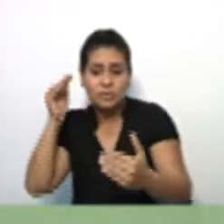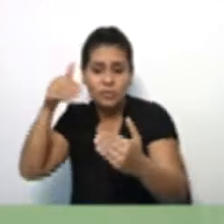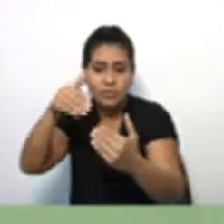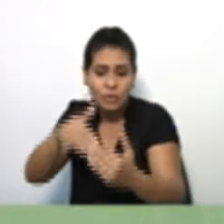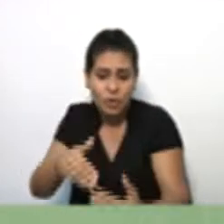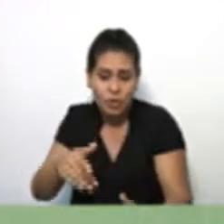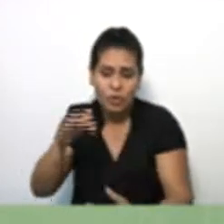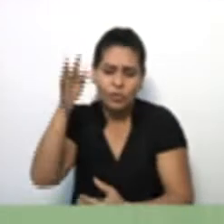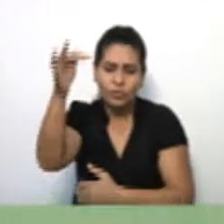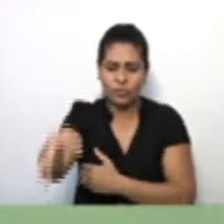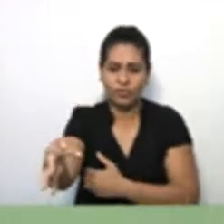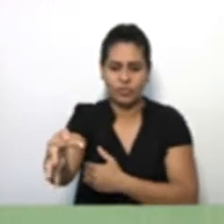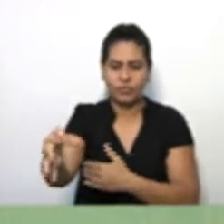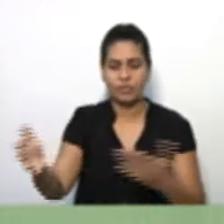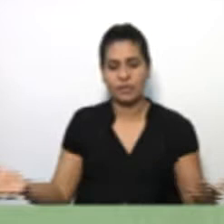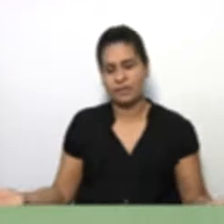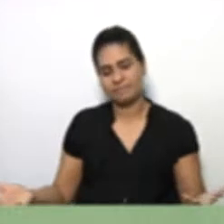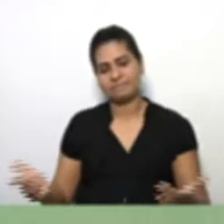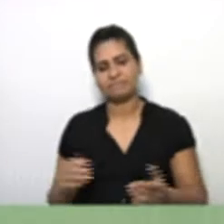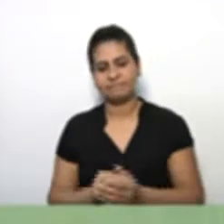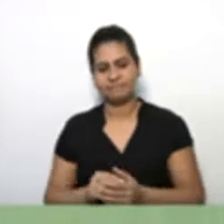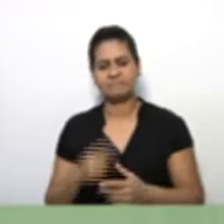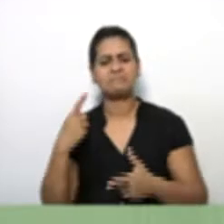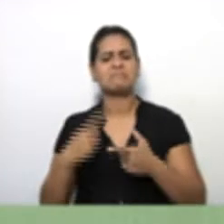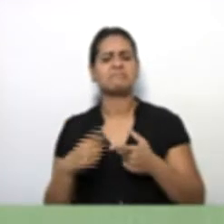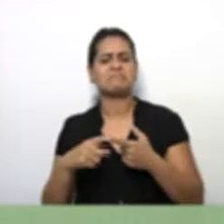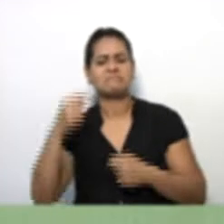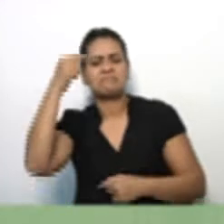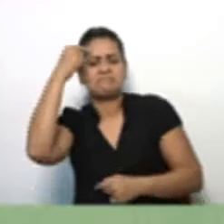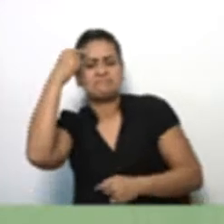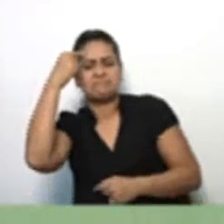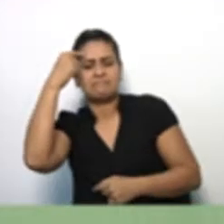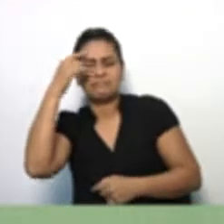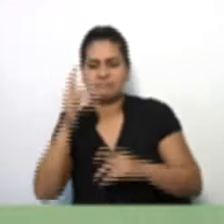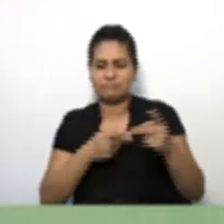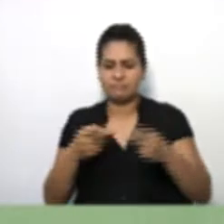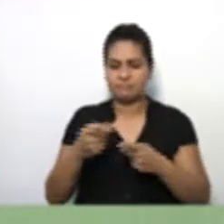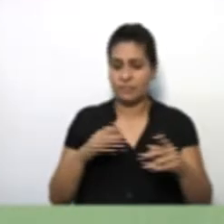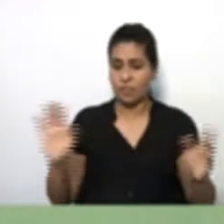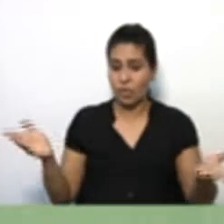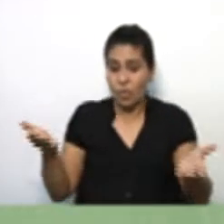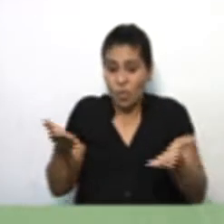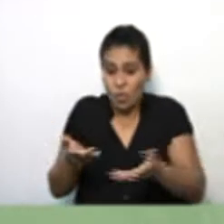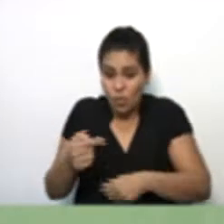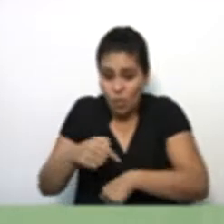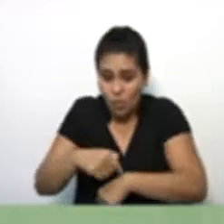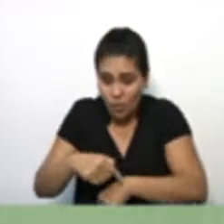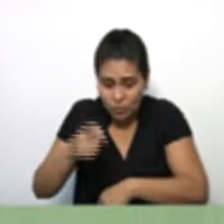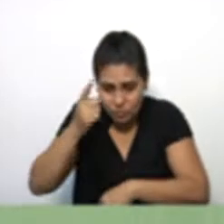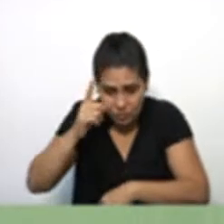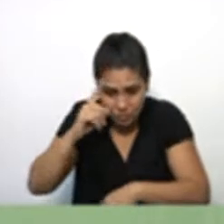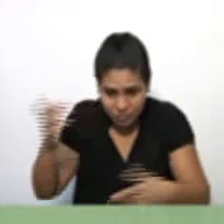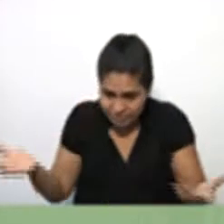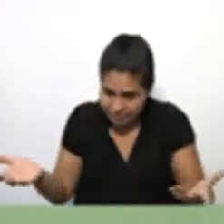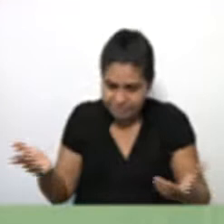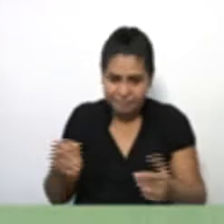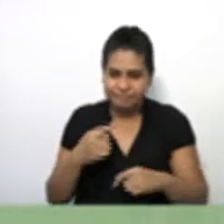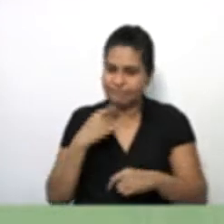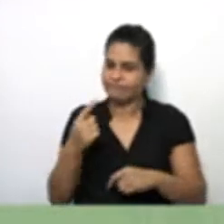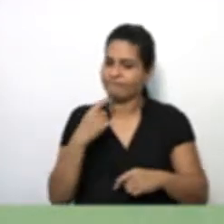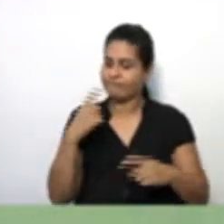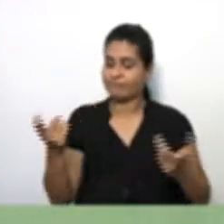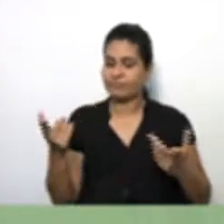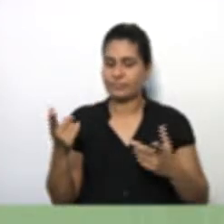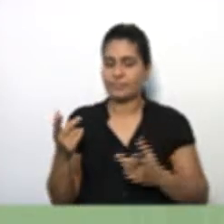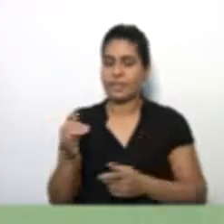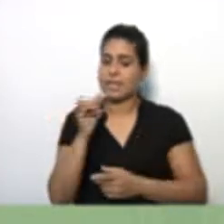um resultado futuro, né? Por que que eu tenho que planejar e realizar os objetivos com foco na rotina diária? De repente,